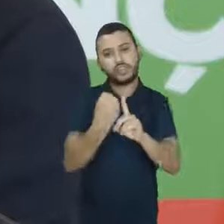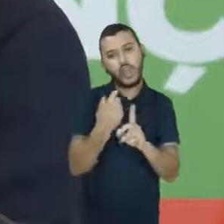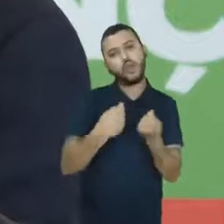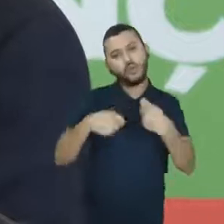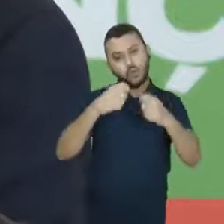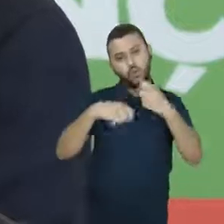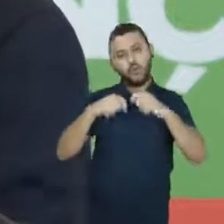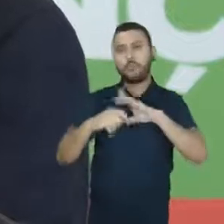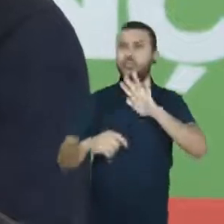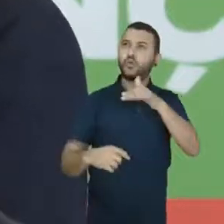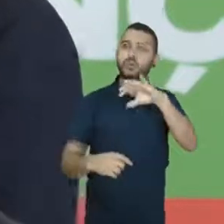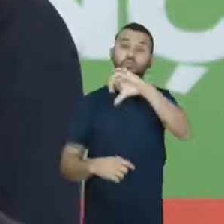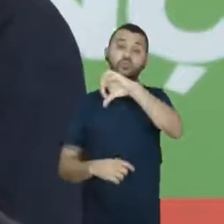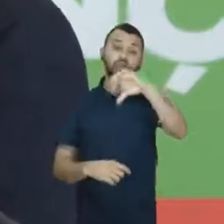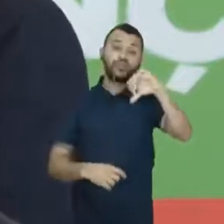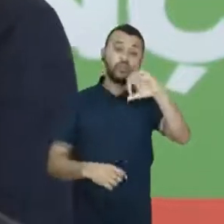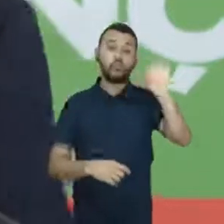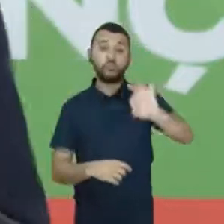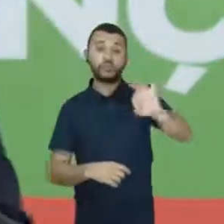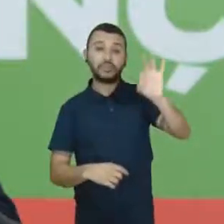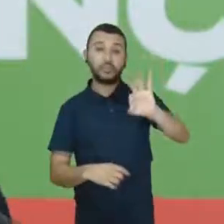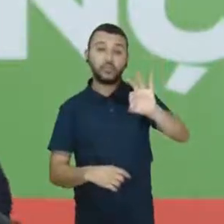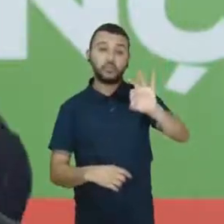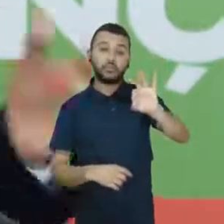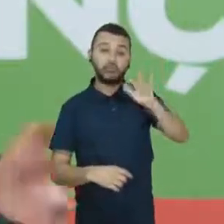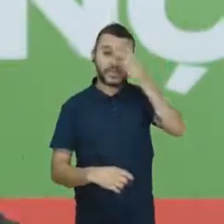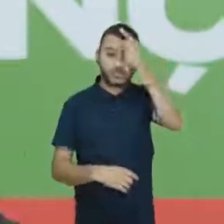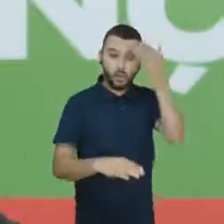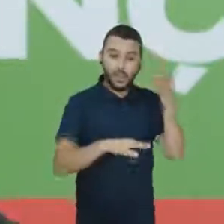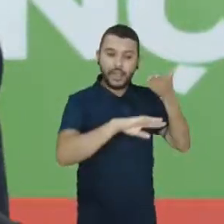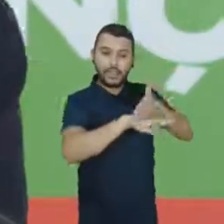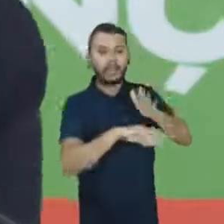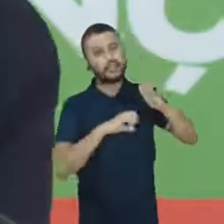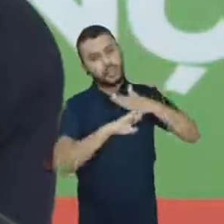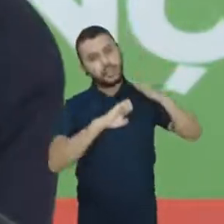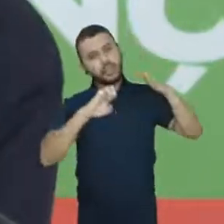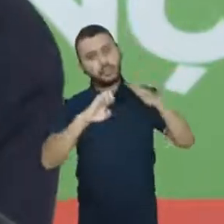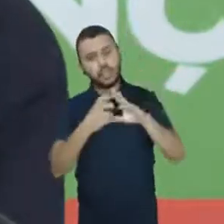99 pessoas de fora do governo, empresários, indígenas,